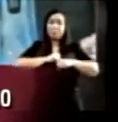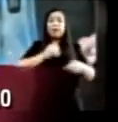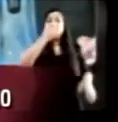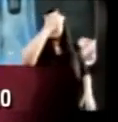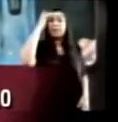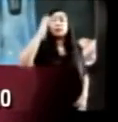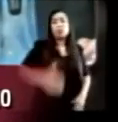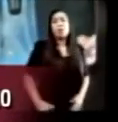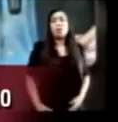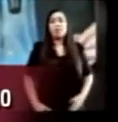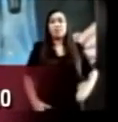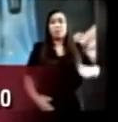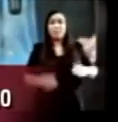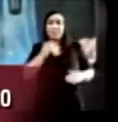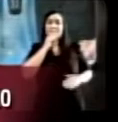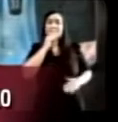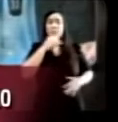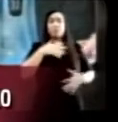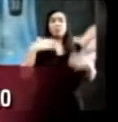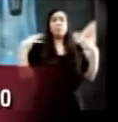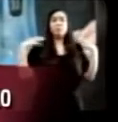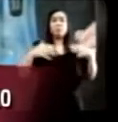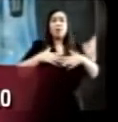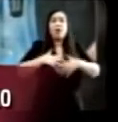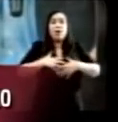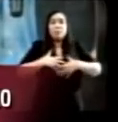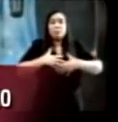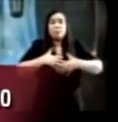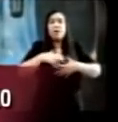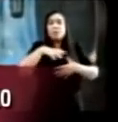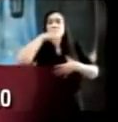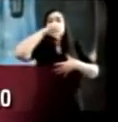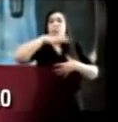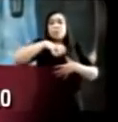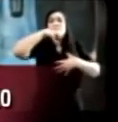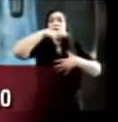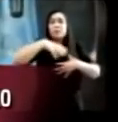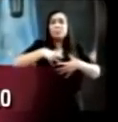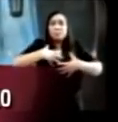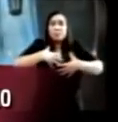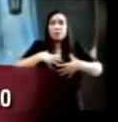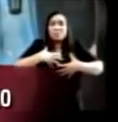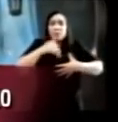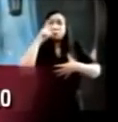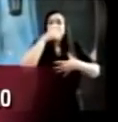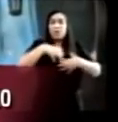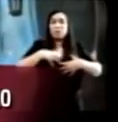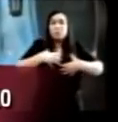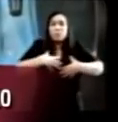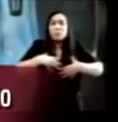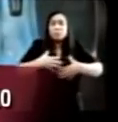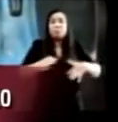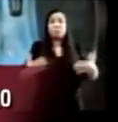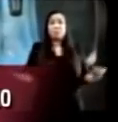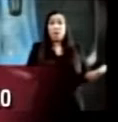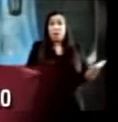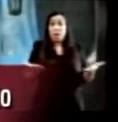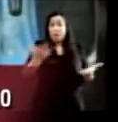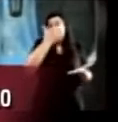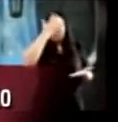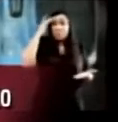indivíduo que apresenta falta de ar intensa, que chega ao hospital, esse paciente